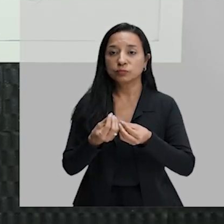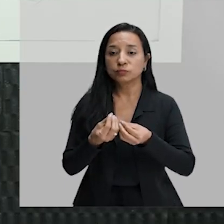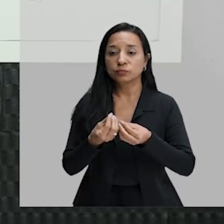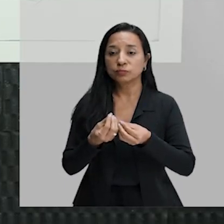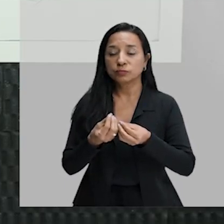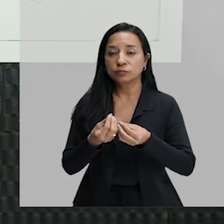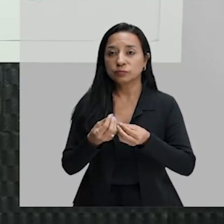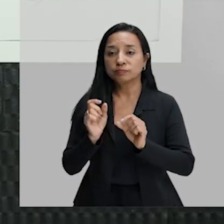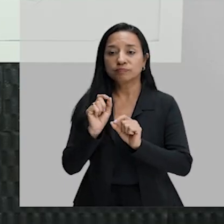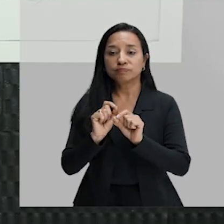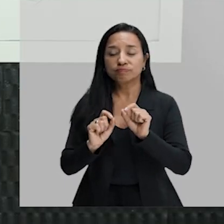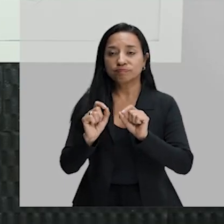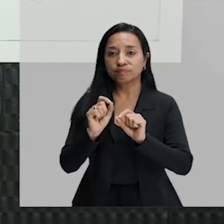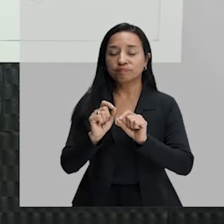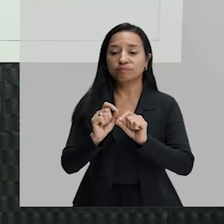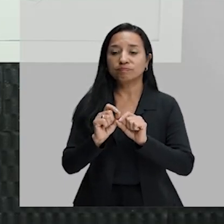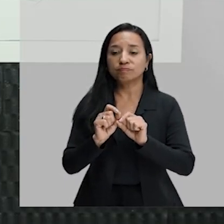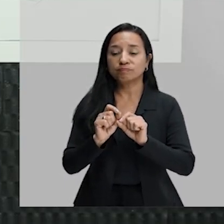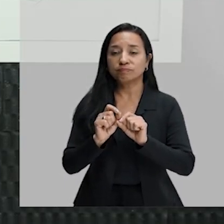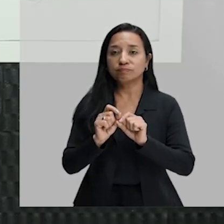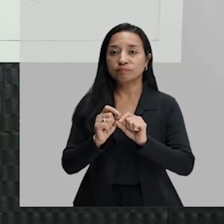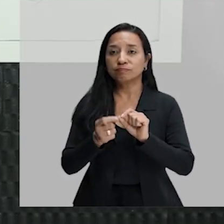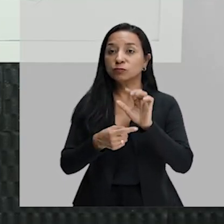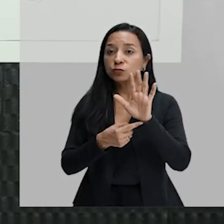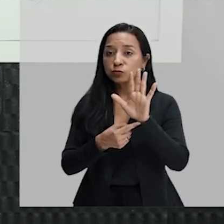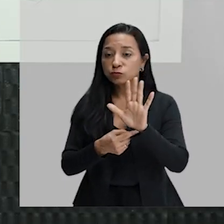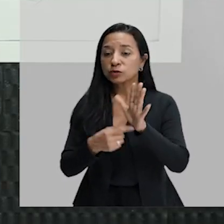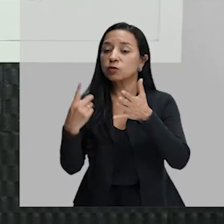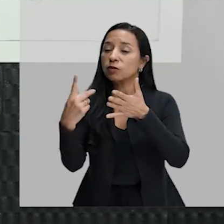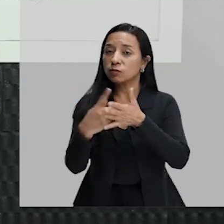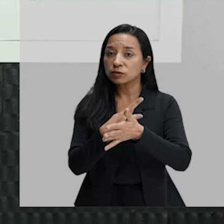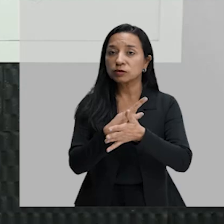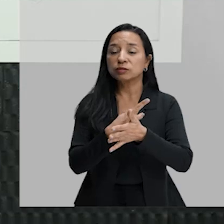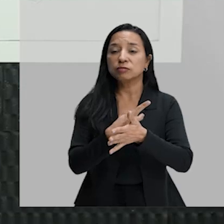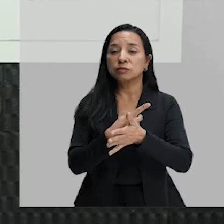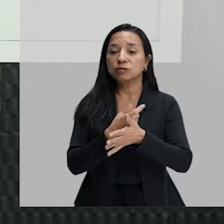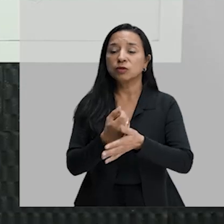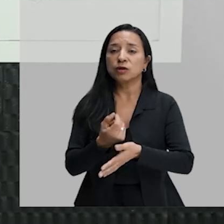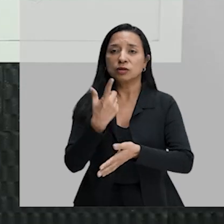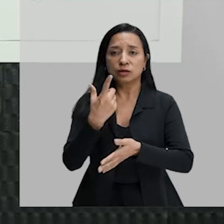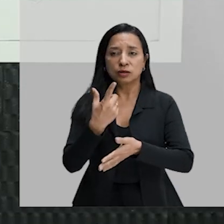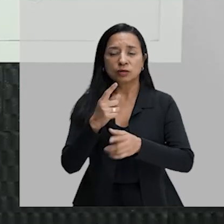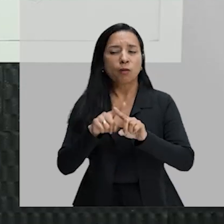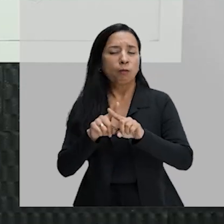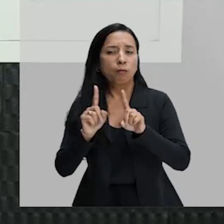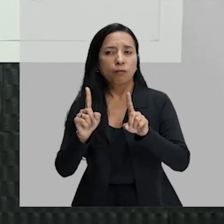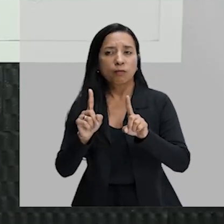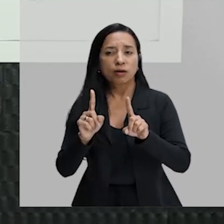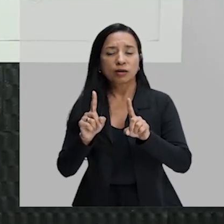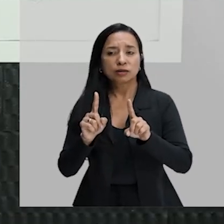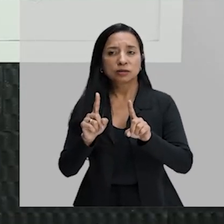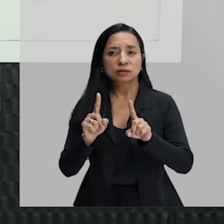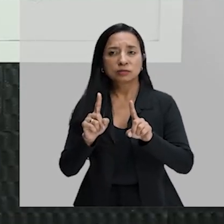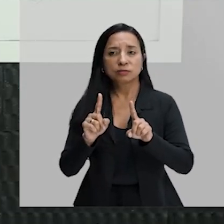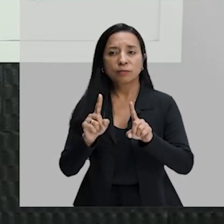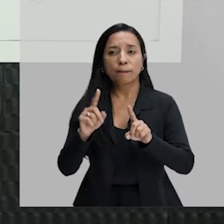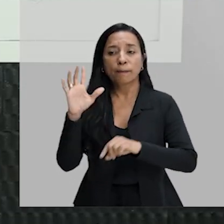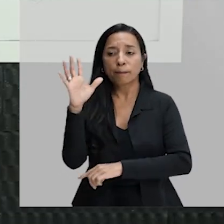que é uma situação meio que inusitada, mas para a natureza ela é